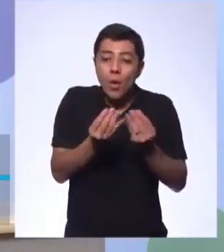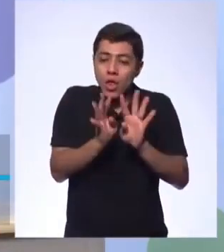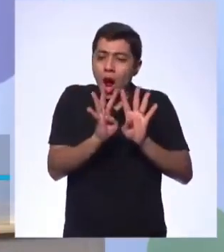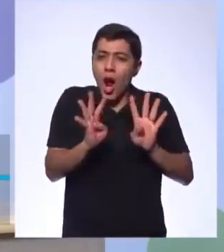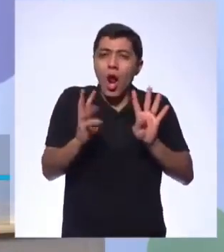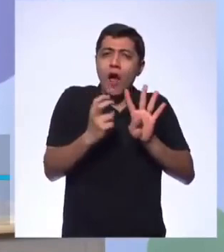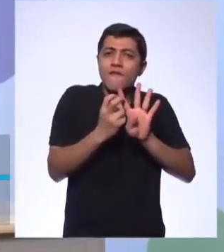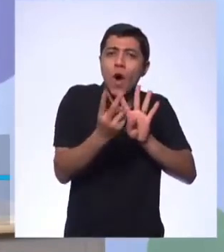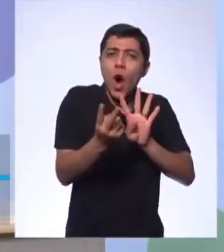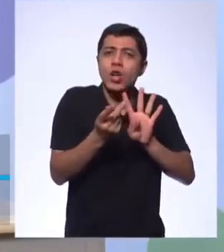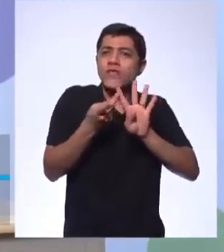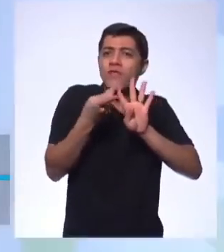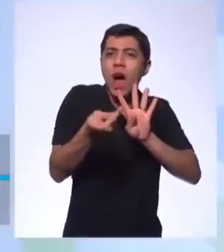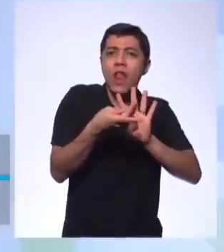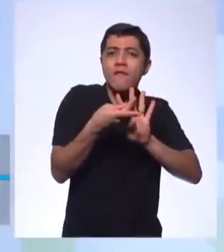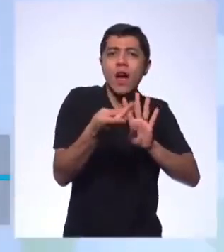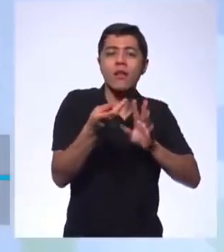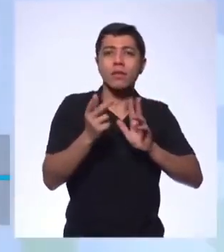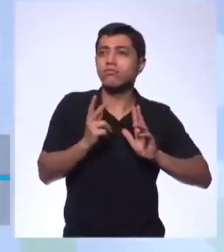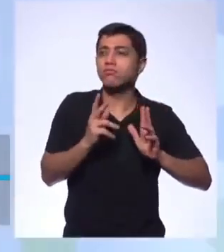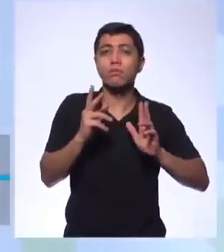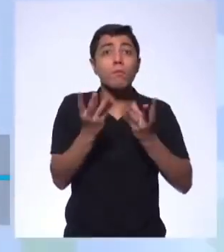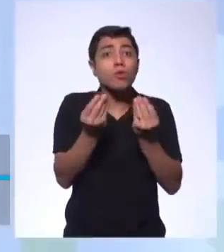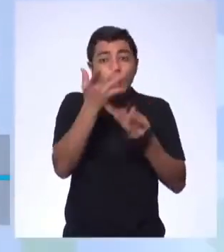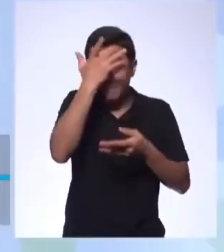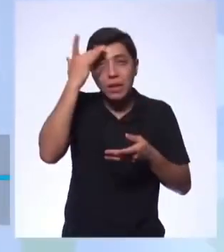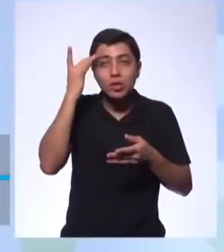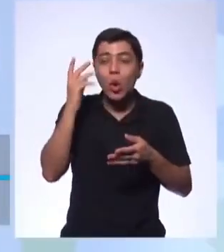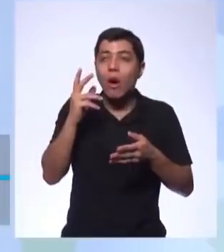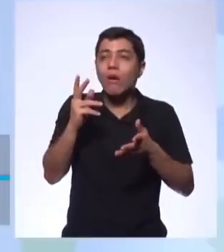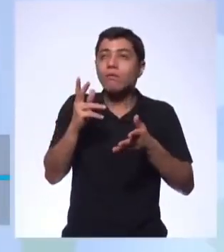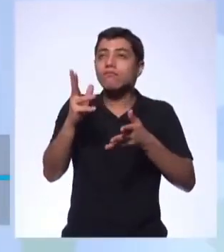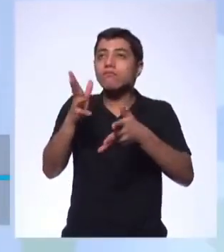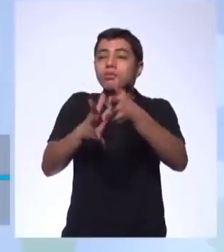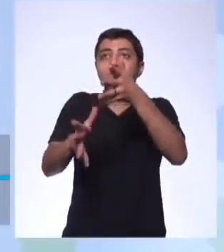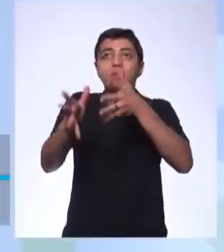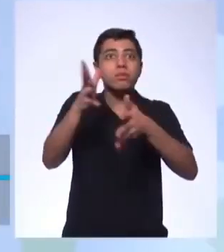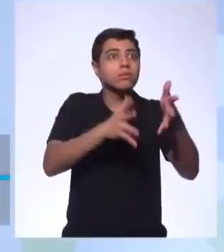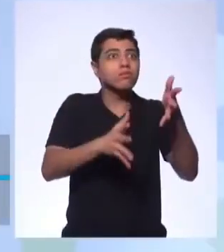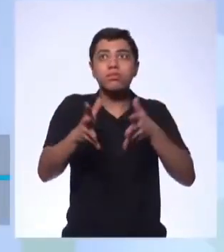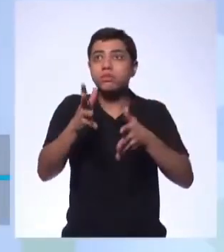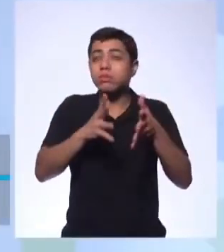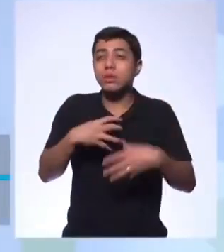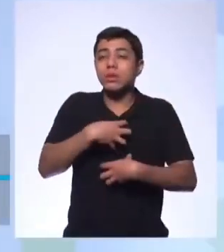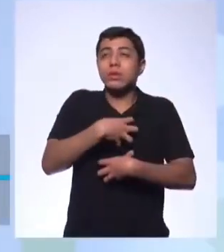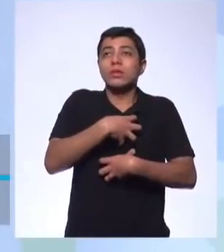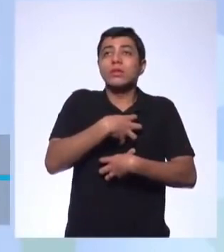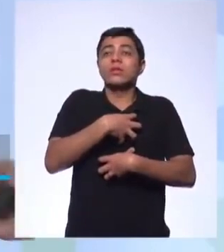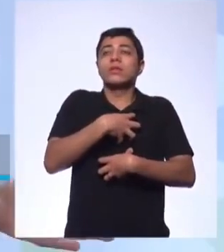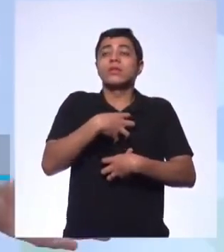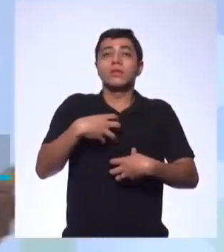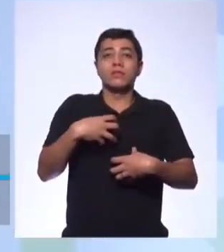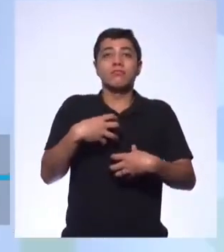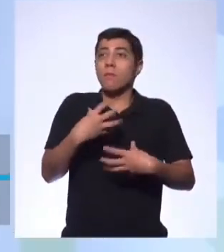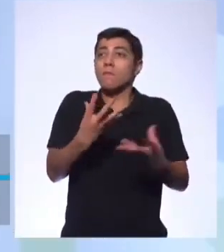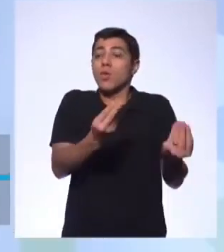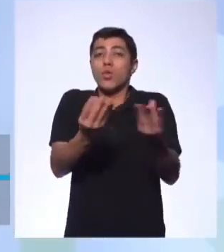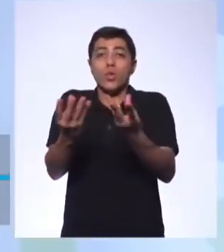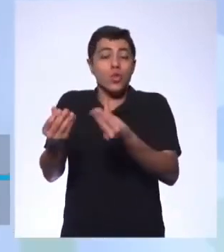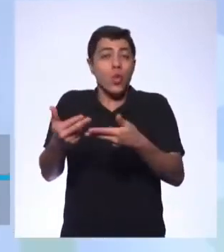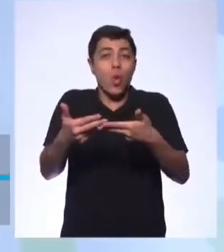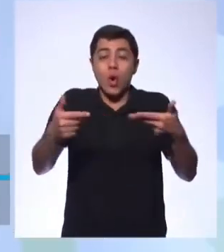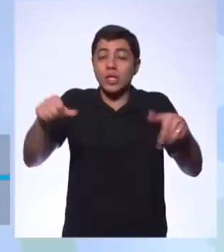quantidade. Isso, ótima resposta, professora Kátia. Vou pegar a sua como resposta padrão aqui, embora tenha gostado de todas, né? Sim.